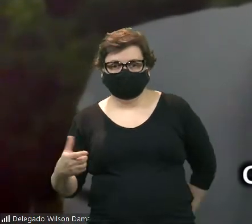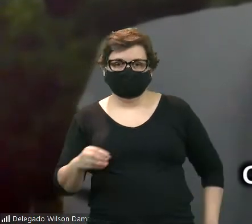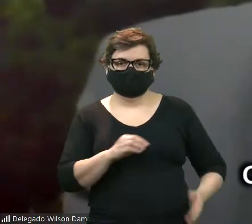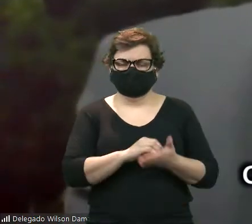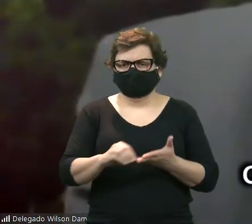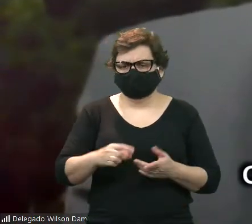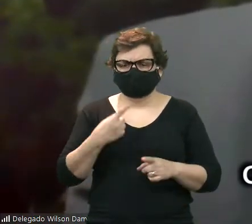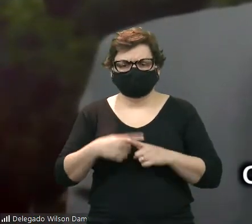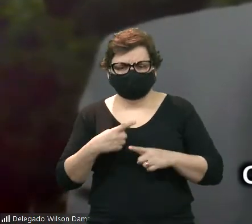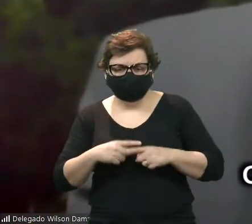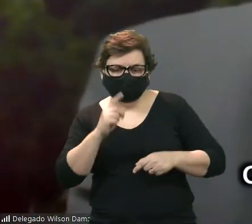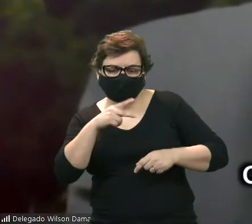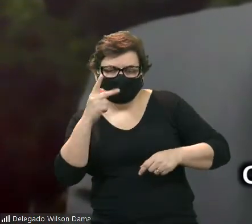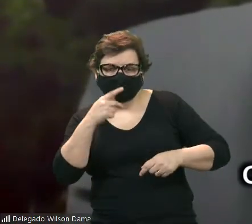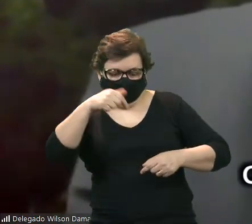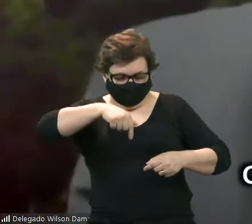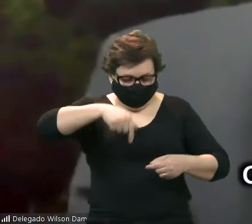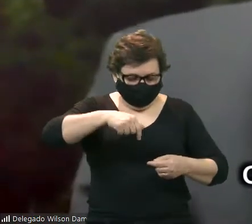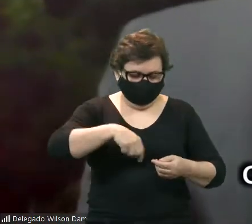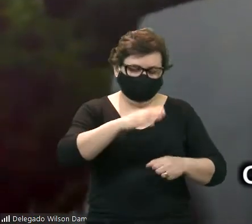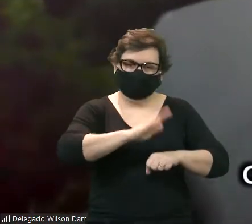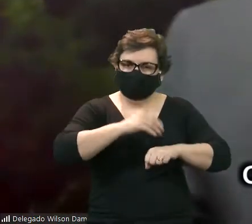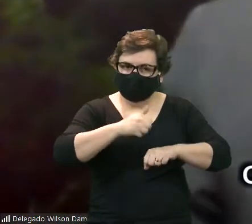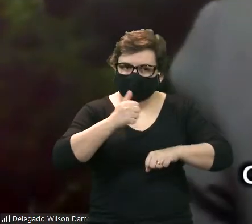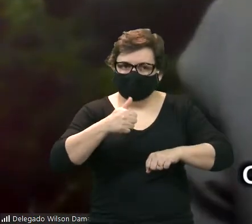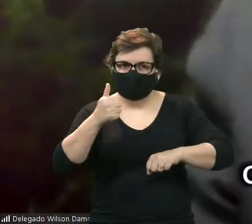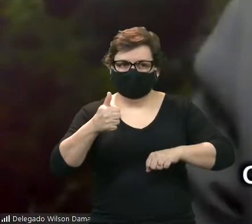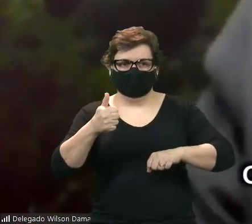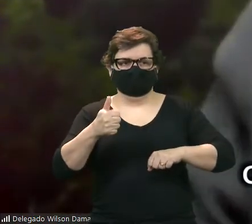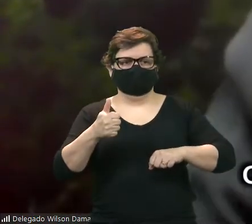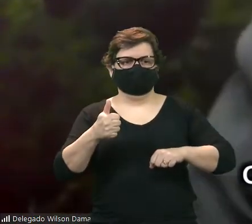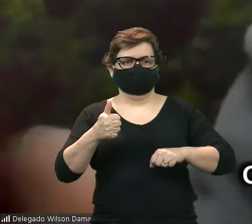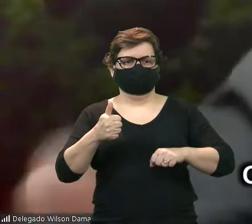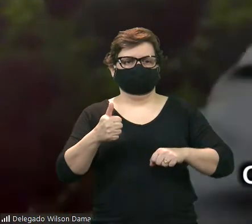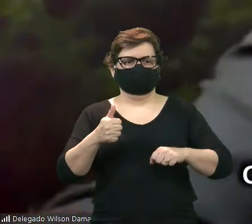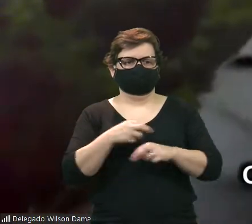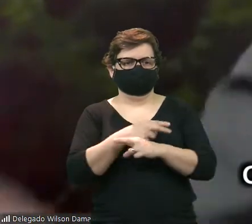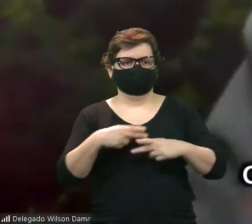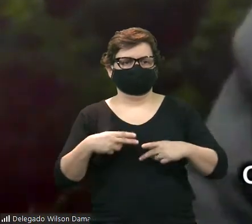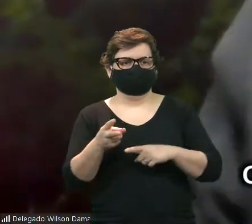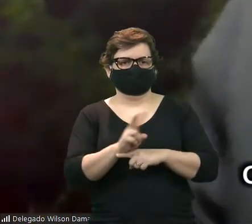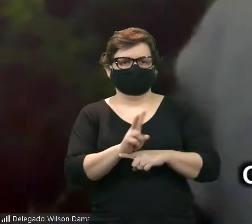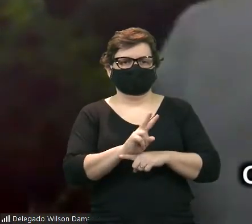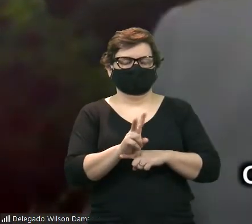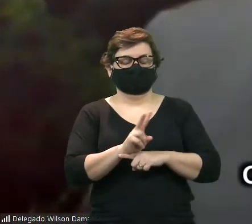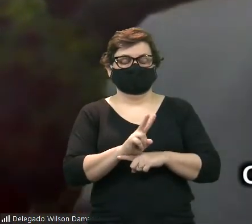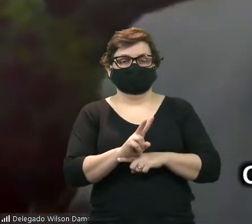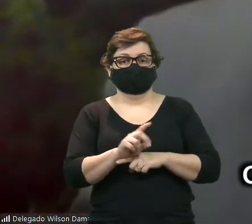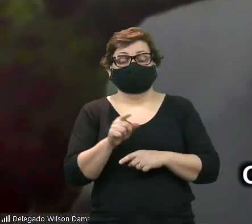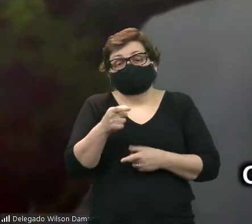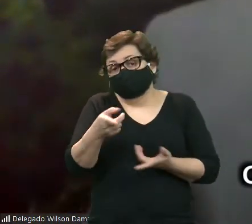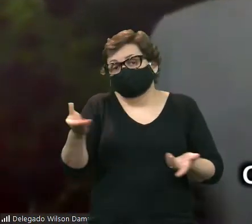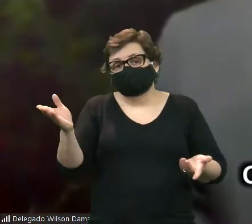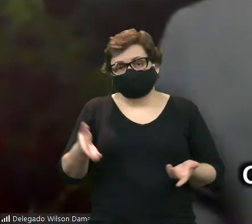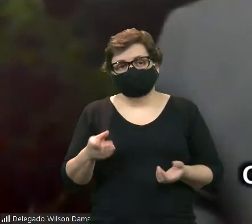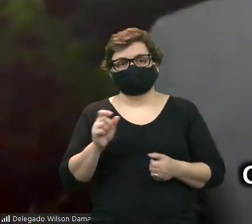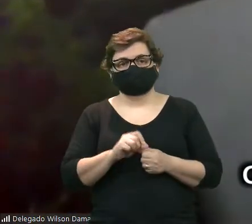com a utilização do sistema próprio de informática. Tá. isso, como disse, já pode ser feito.